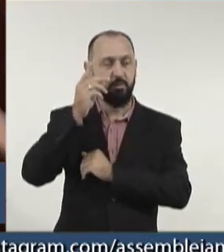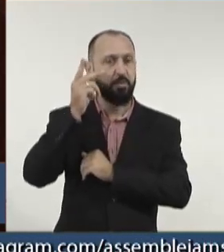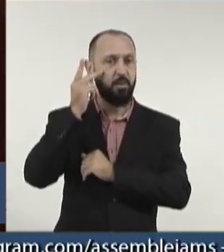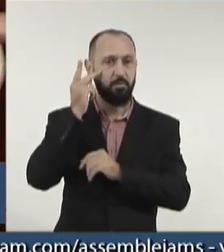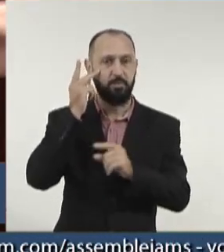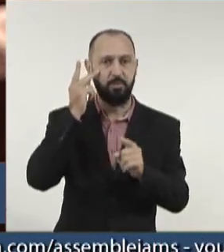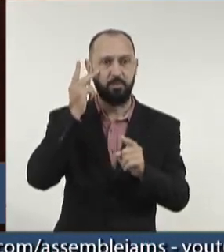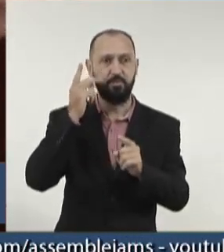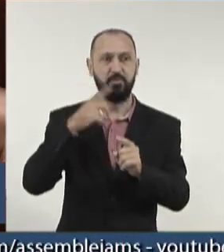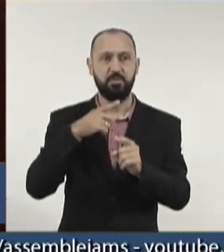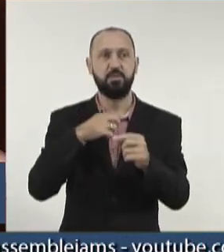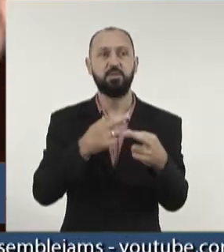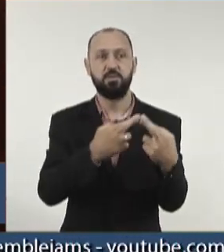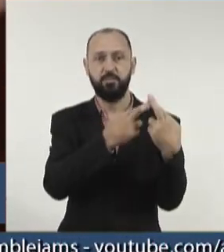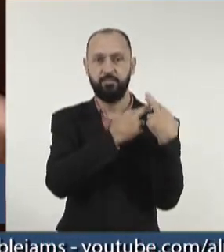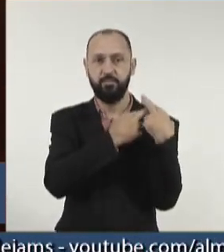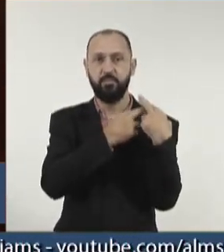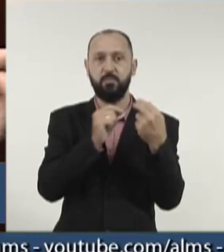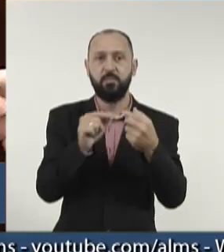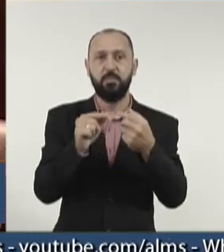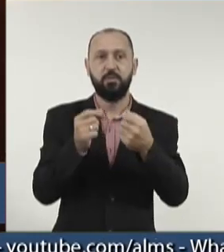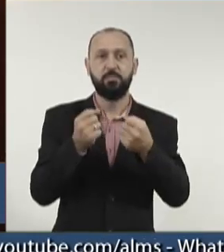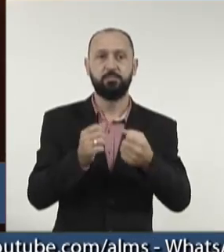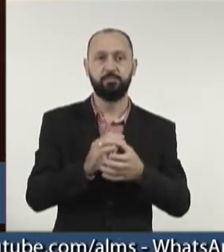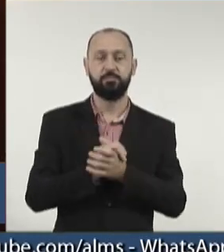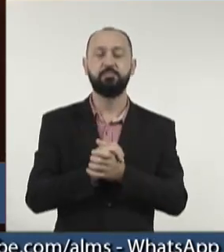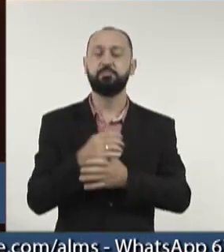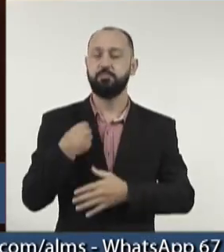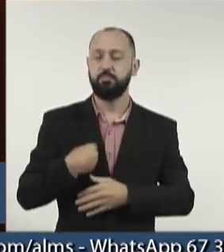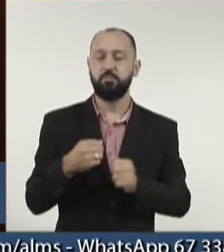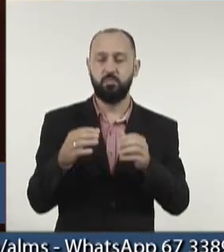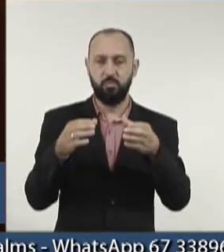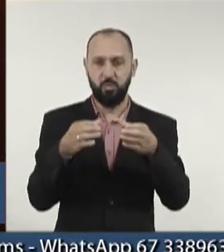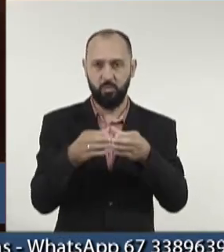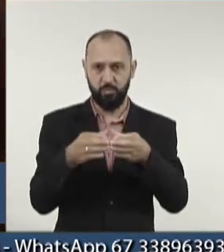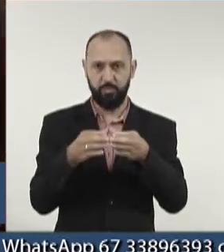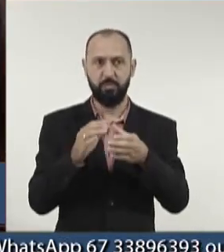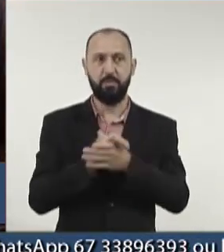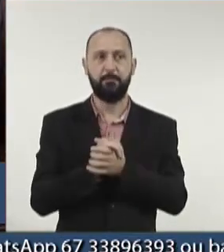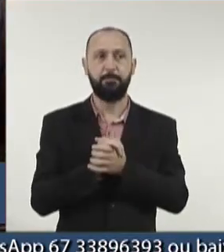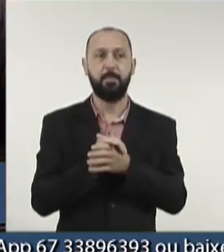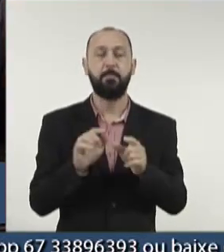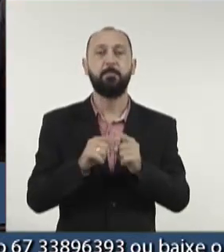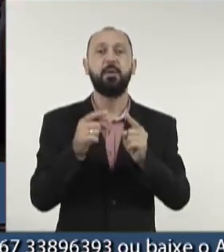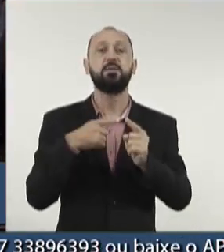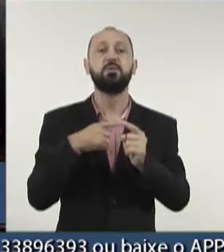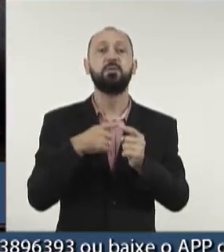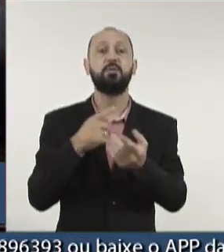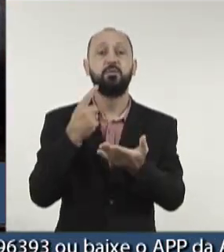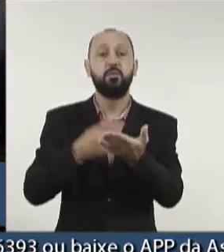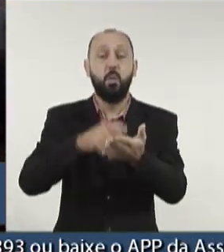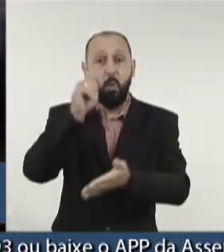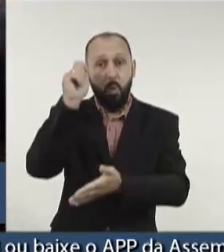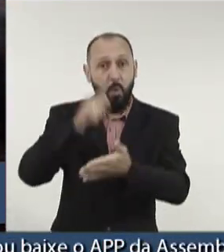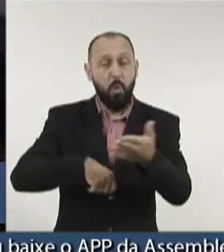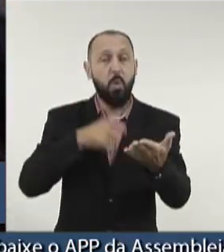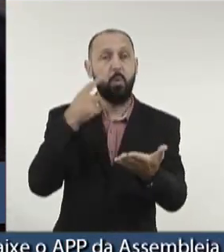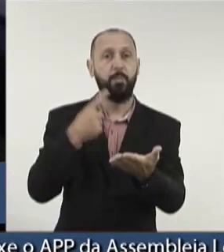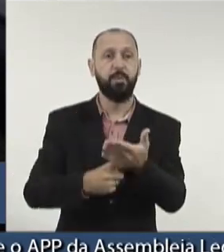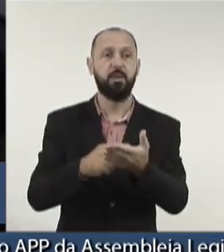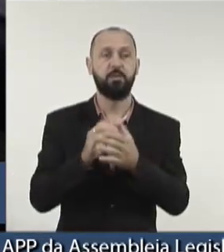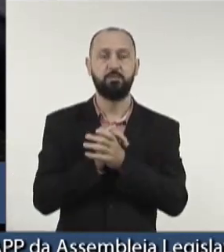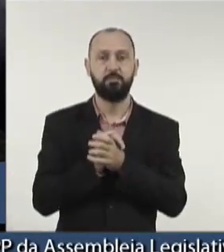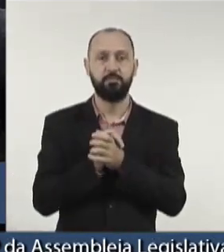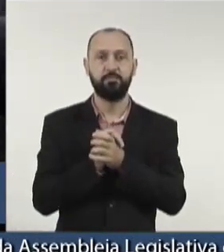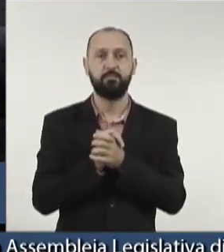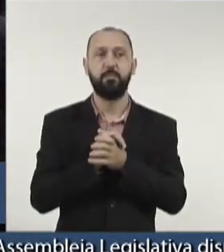tem essa responsabilidade, esse fardo, integra essa comissão. Mas o que ficou acordado, me